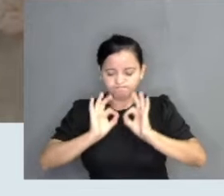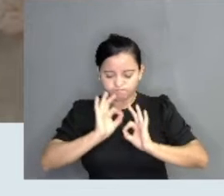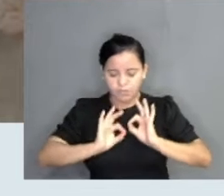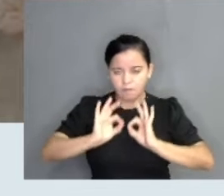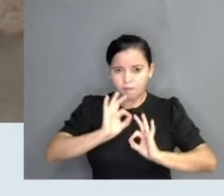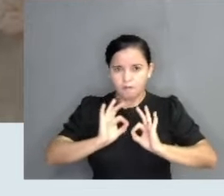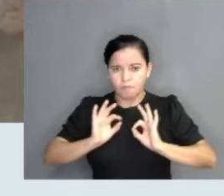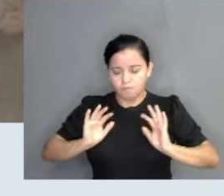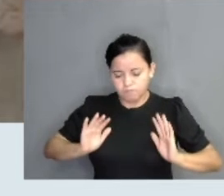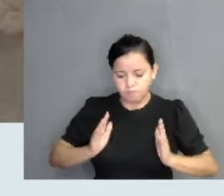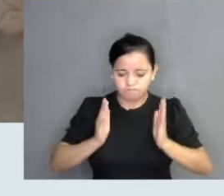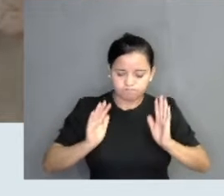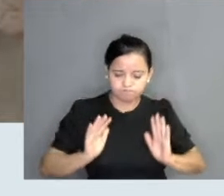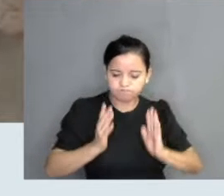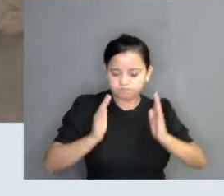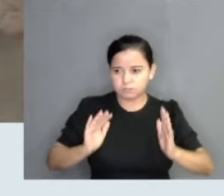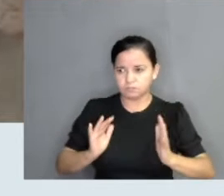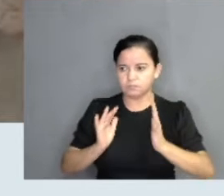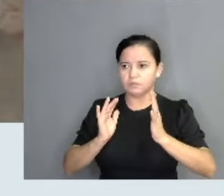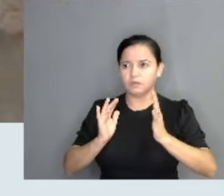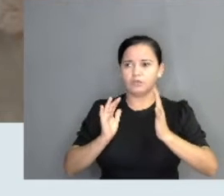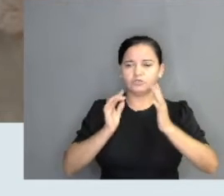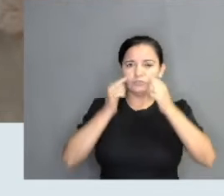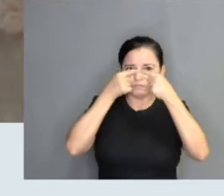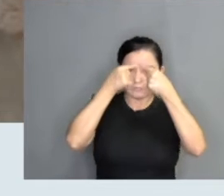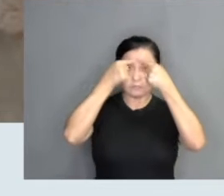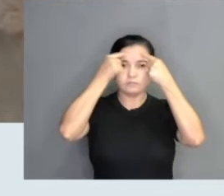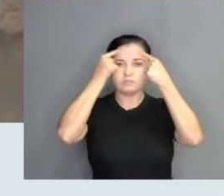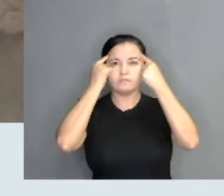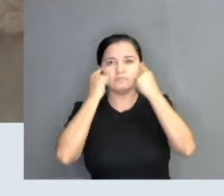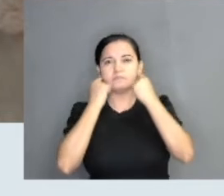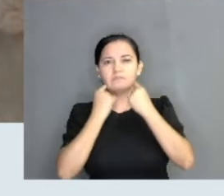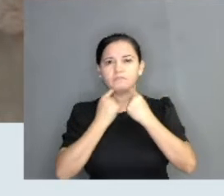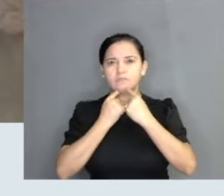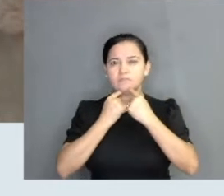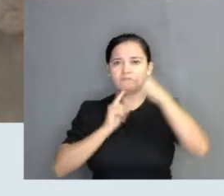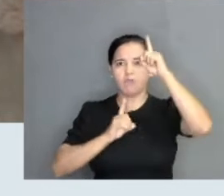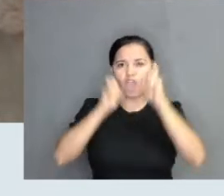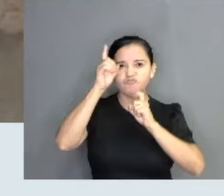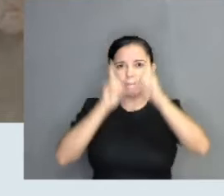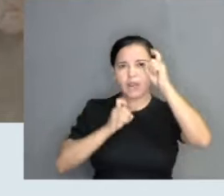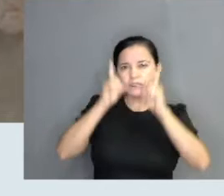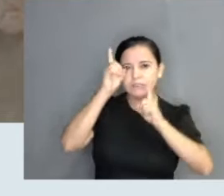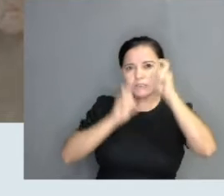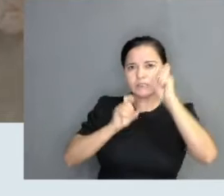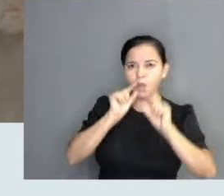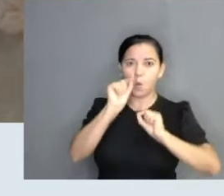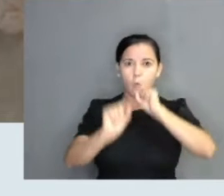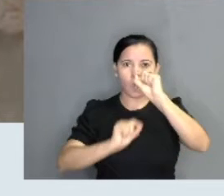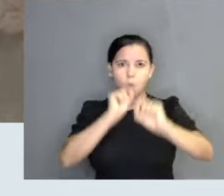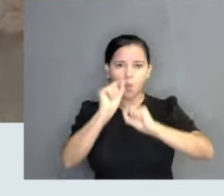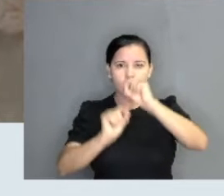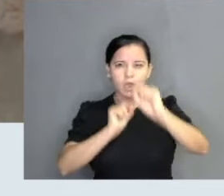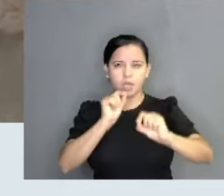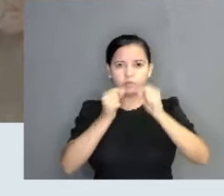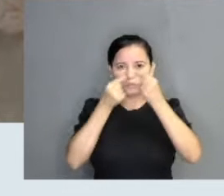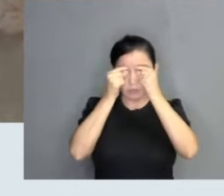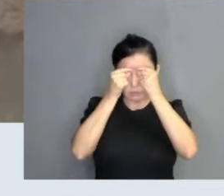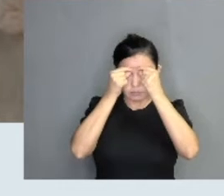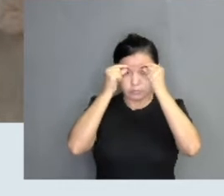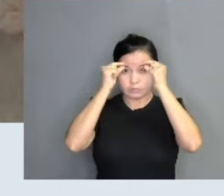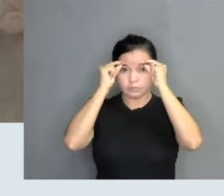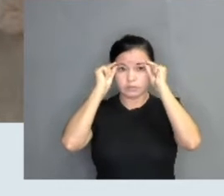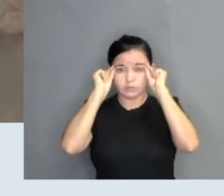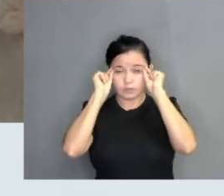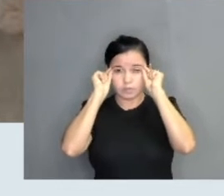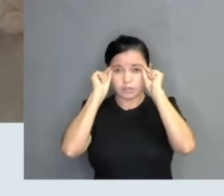podem ver no rosto uma certa tensão, né? É retratada pela sobrancelha,